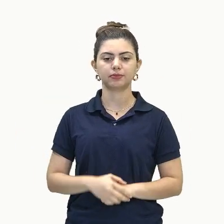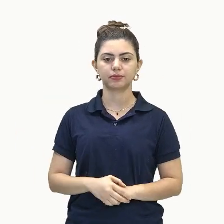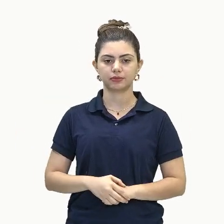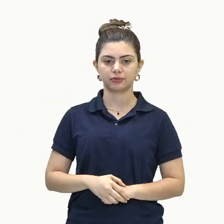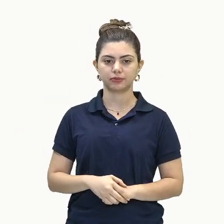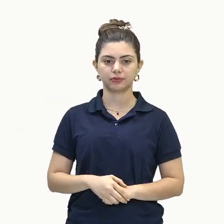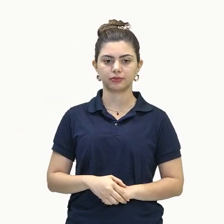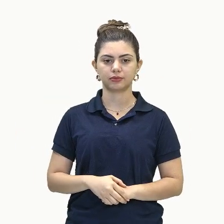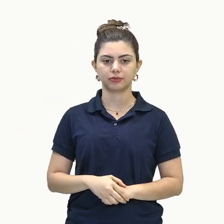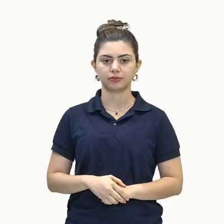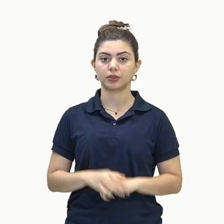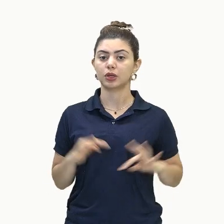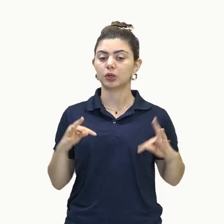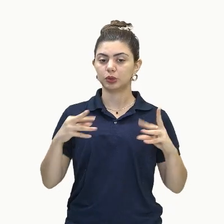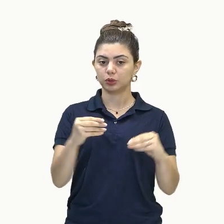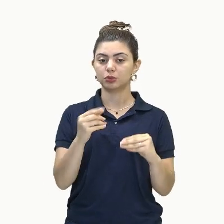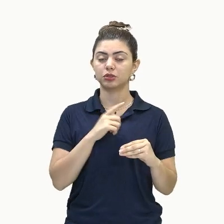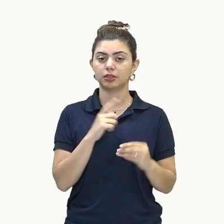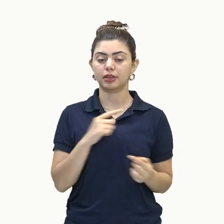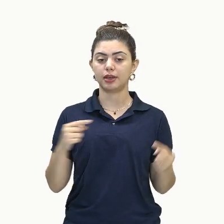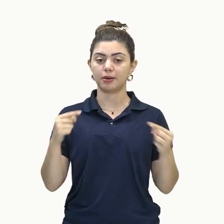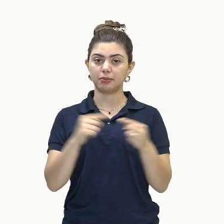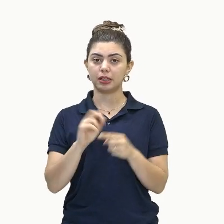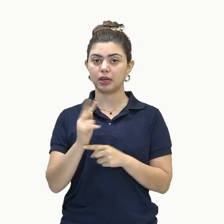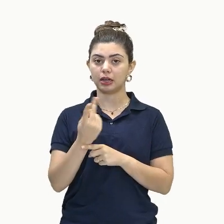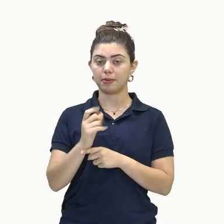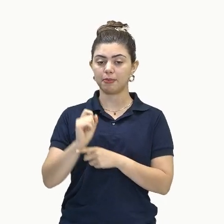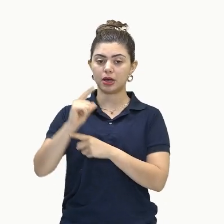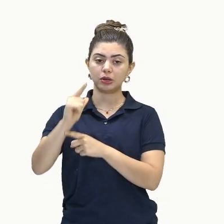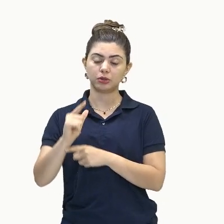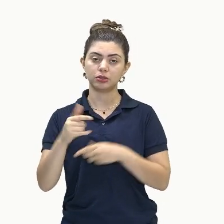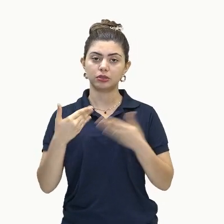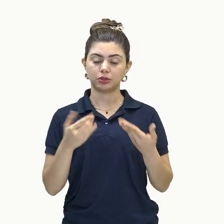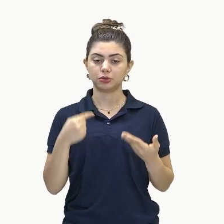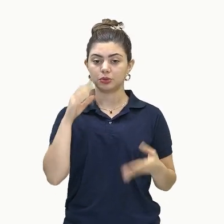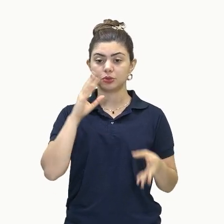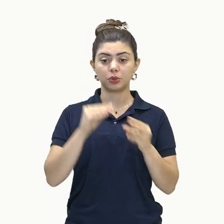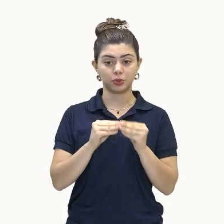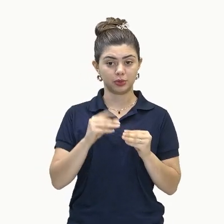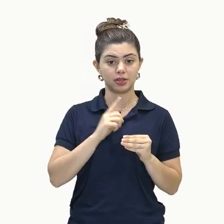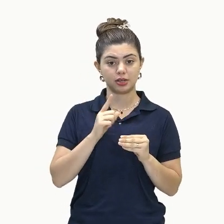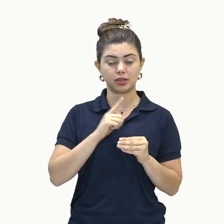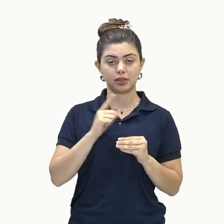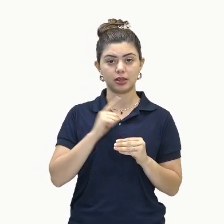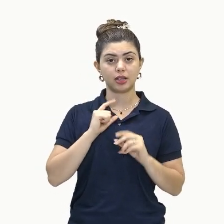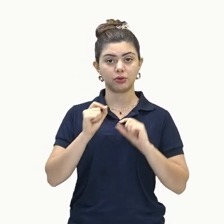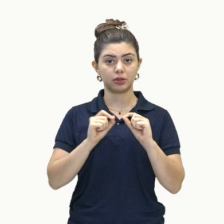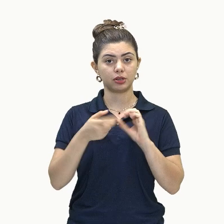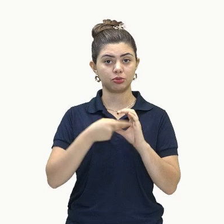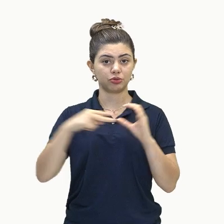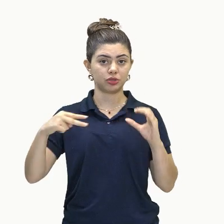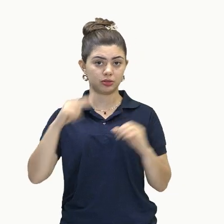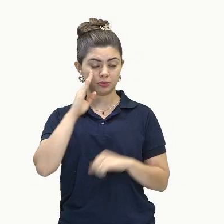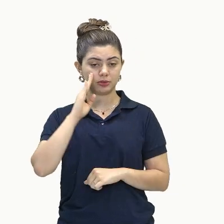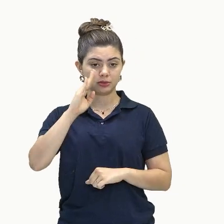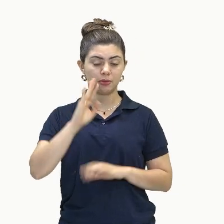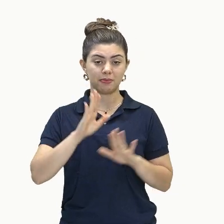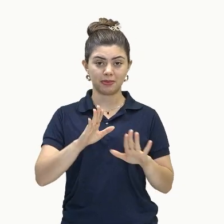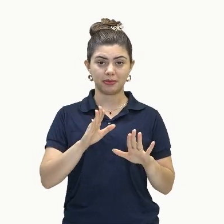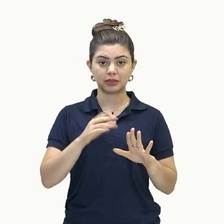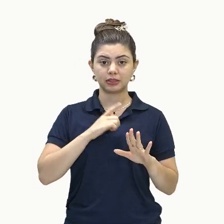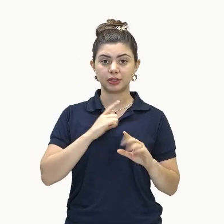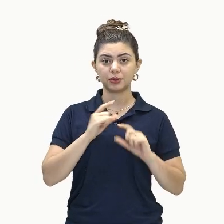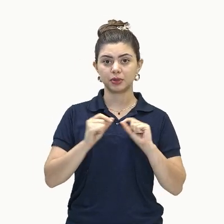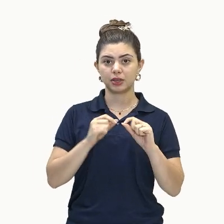indivíduos afetados com a letra maiúscula, indicando aí a presença de um gene dominante. E todo mundo que não é afetado, ele só